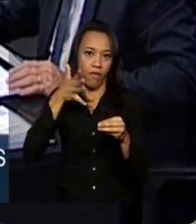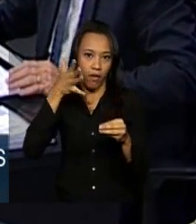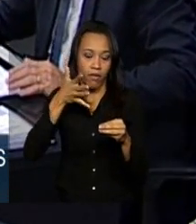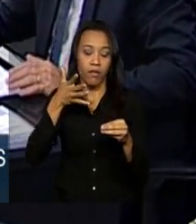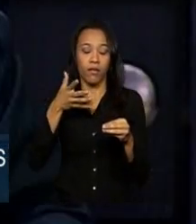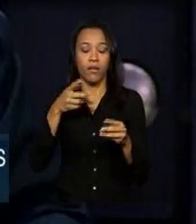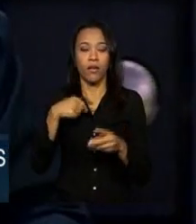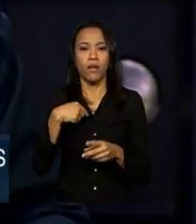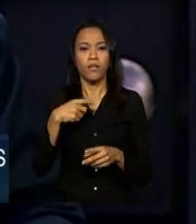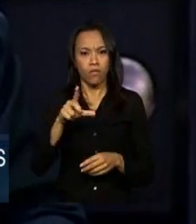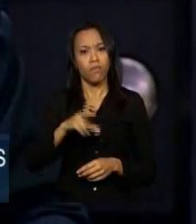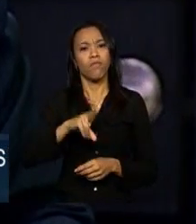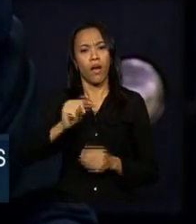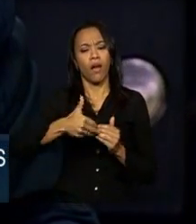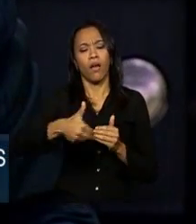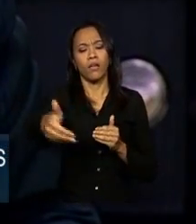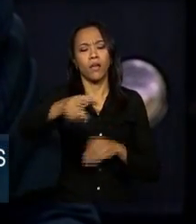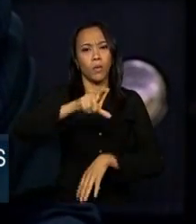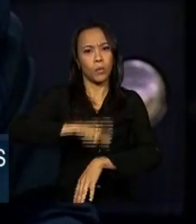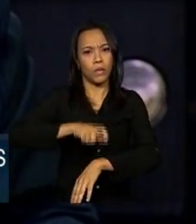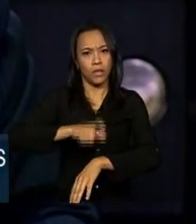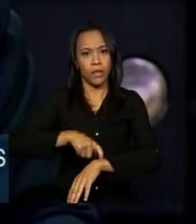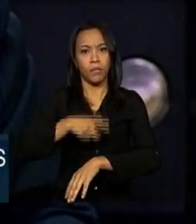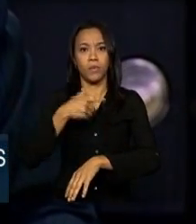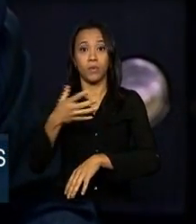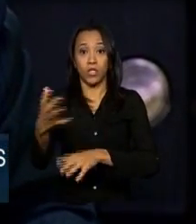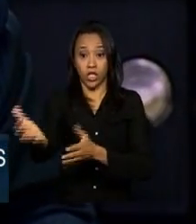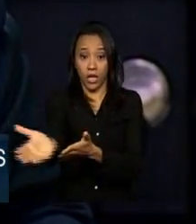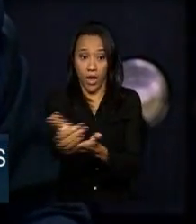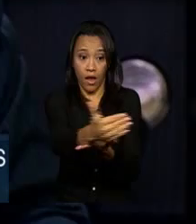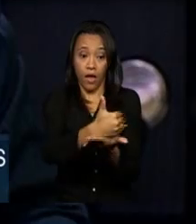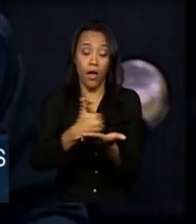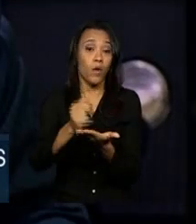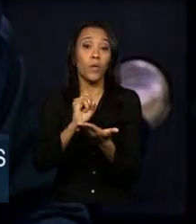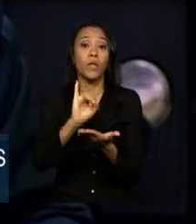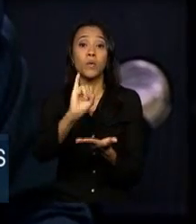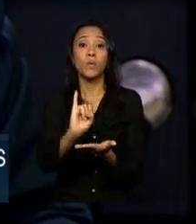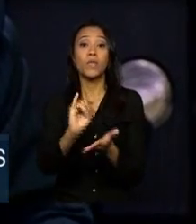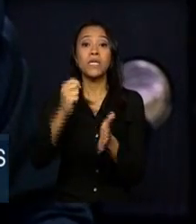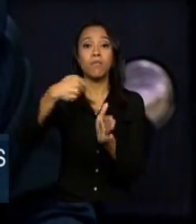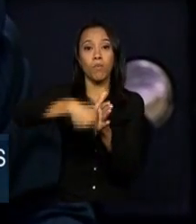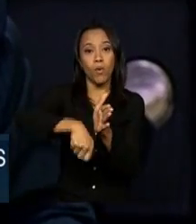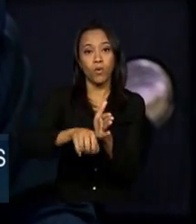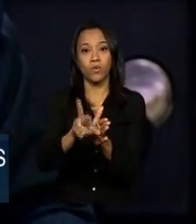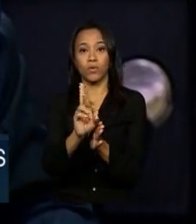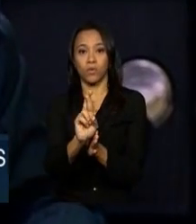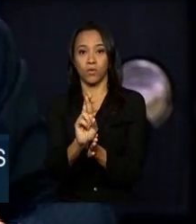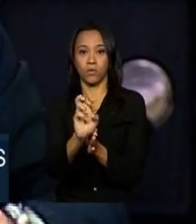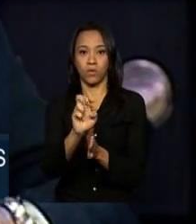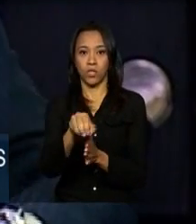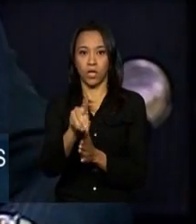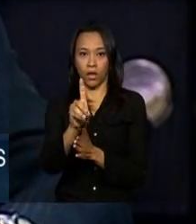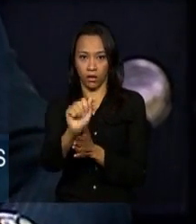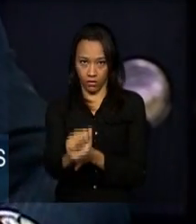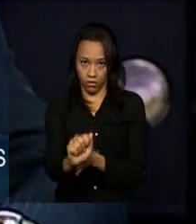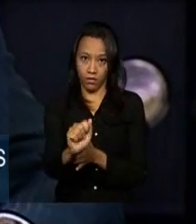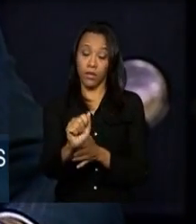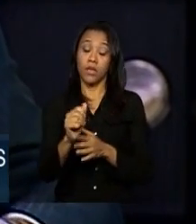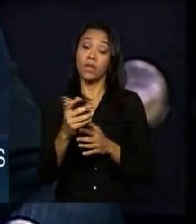própria arrecadação do próprio imposto de renda e o governo também tá adotando algumas medidas